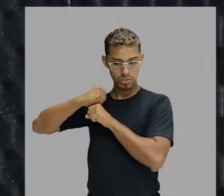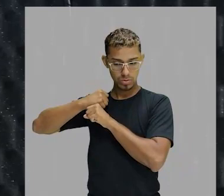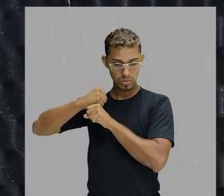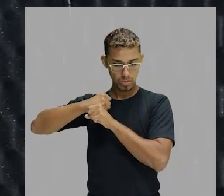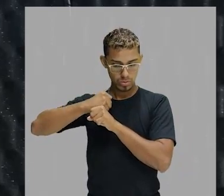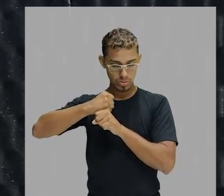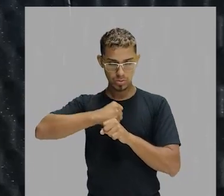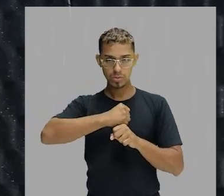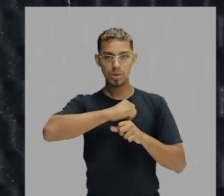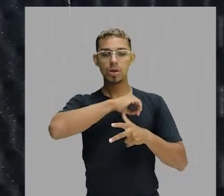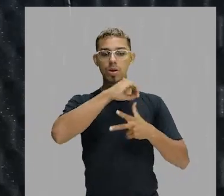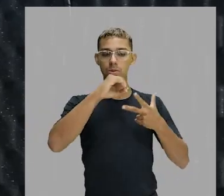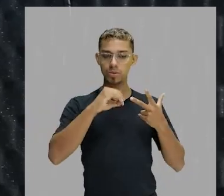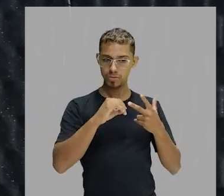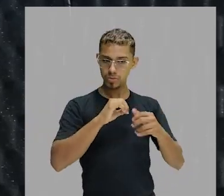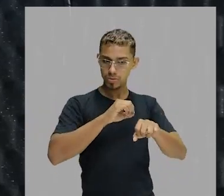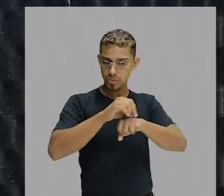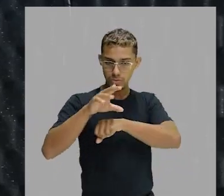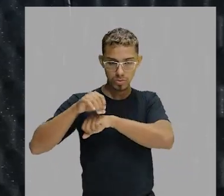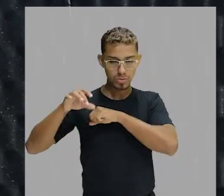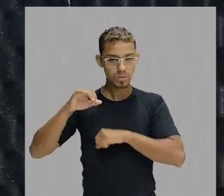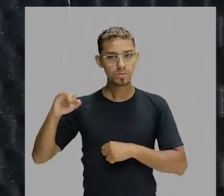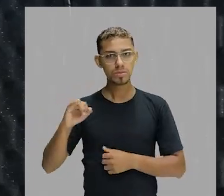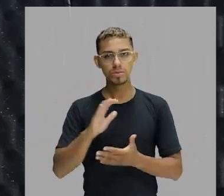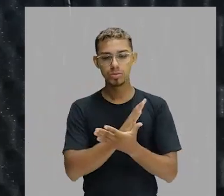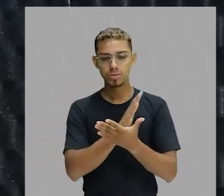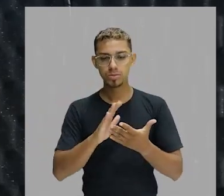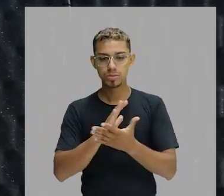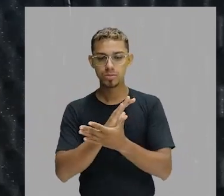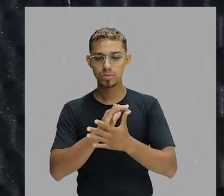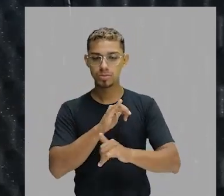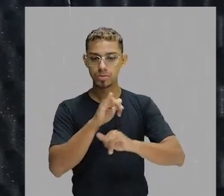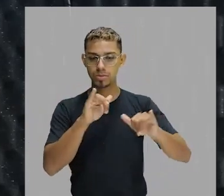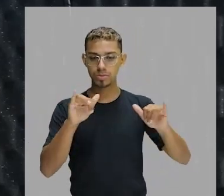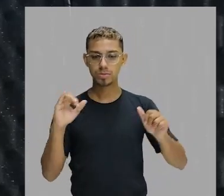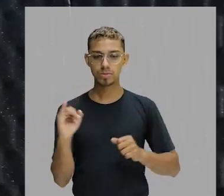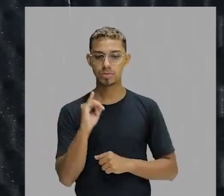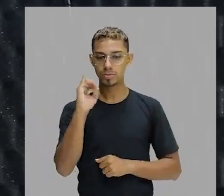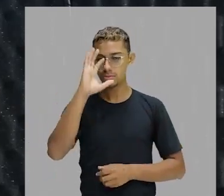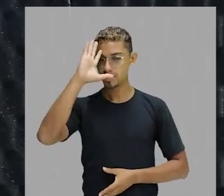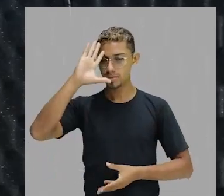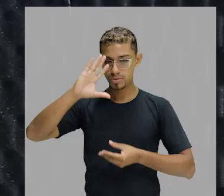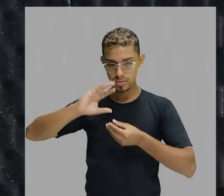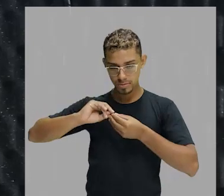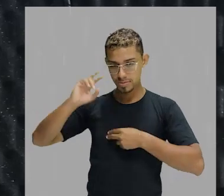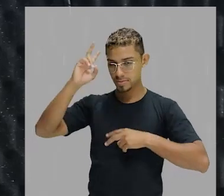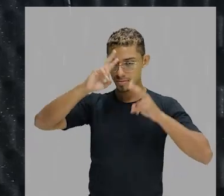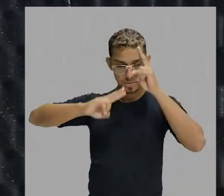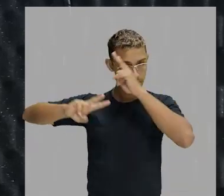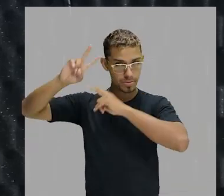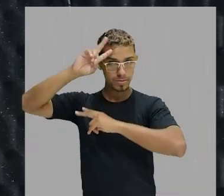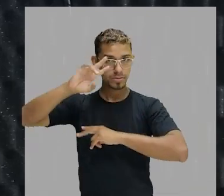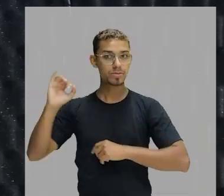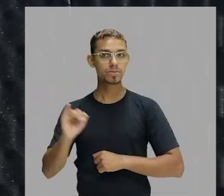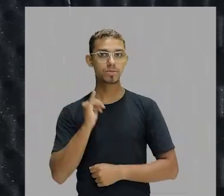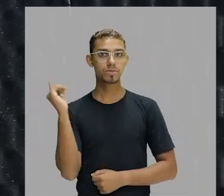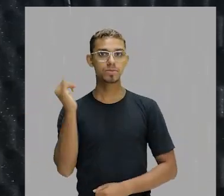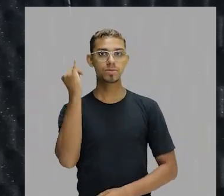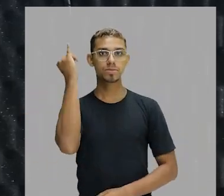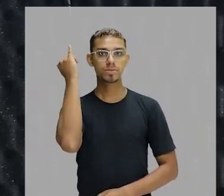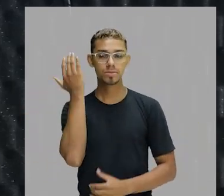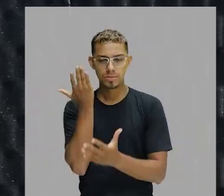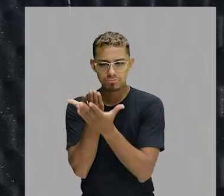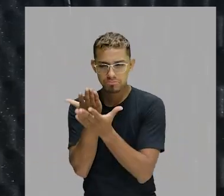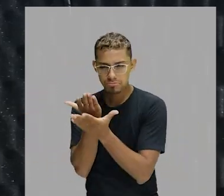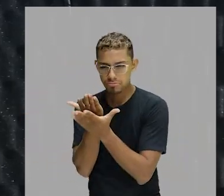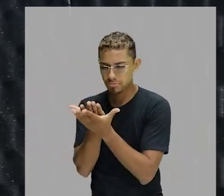Vamos passar algumas dicas importantes, né? Vamos relembrar algumas questões aí fundamentais para que na hora da tua